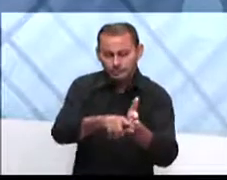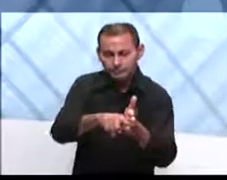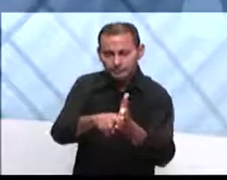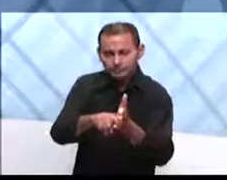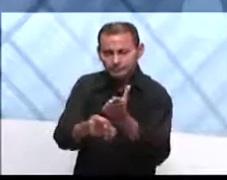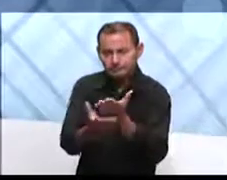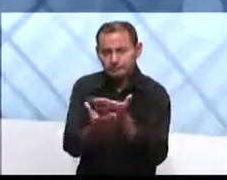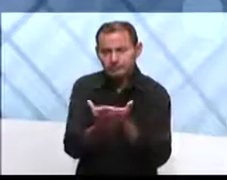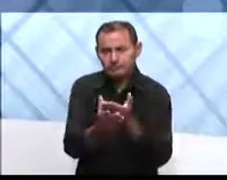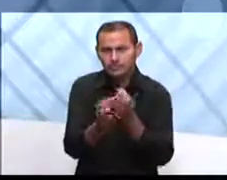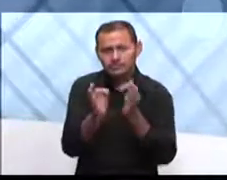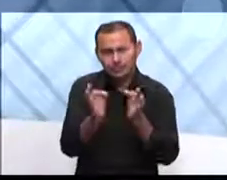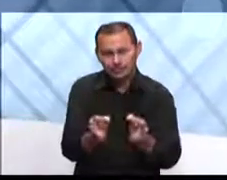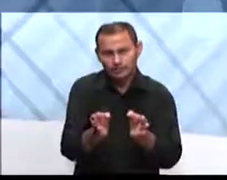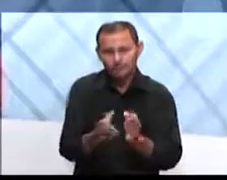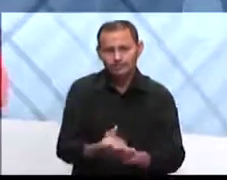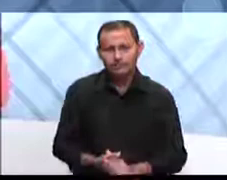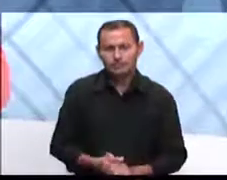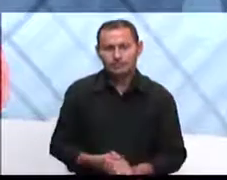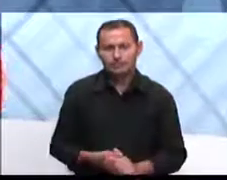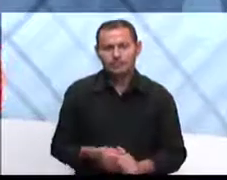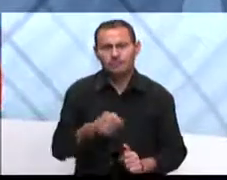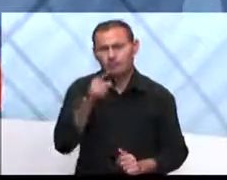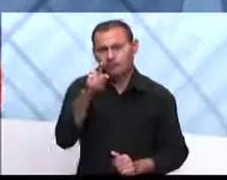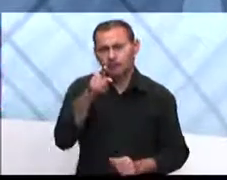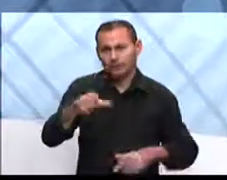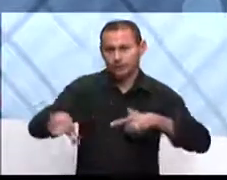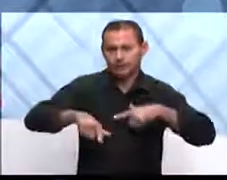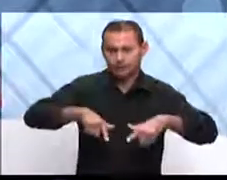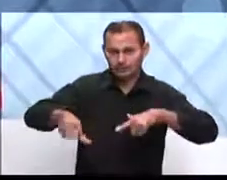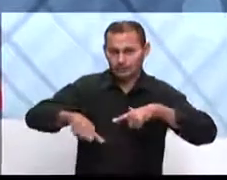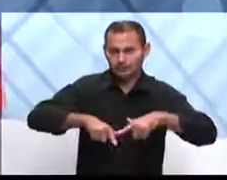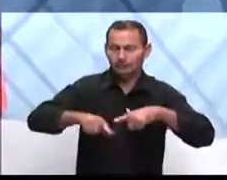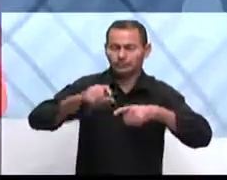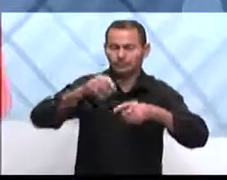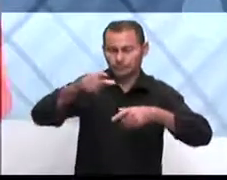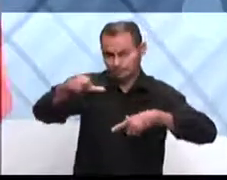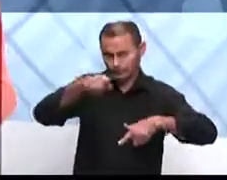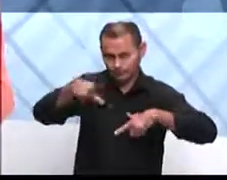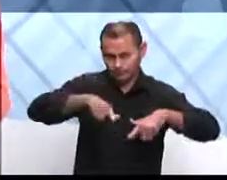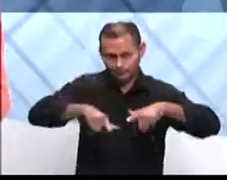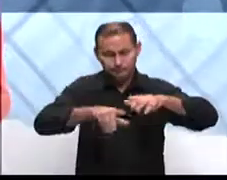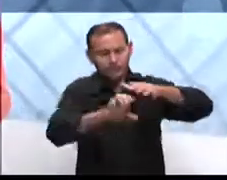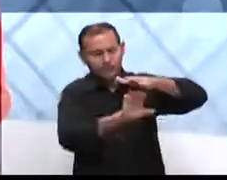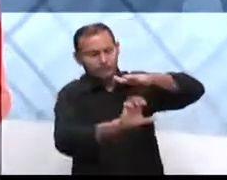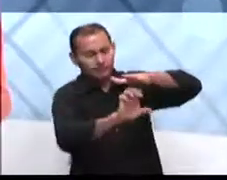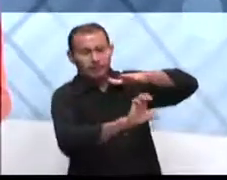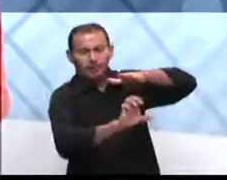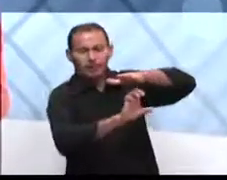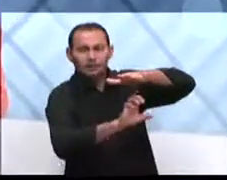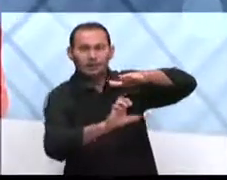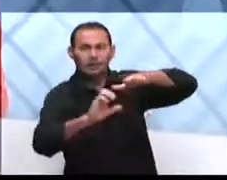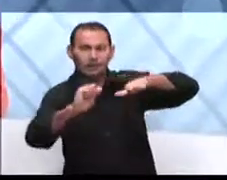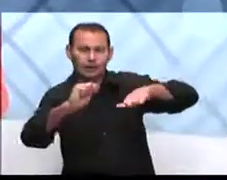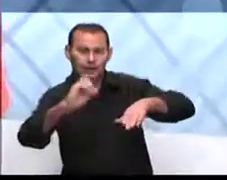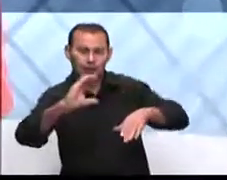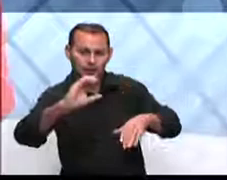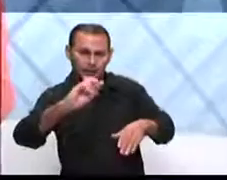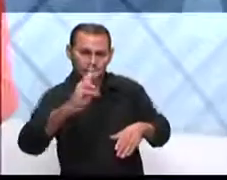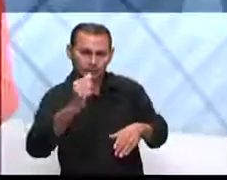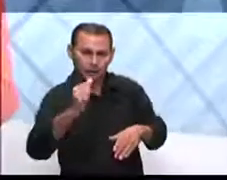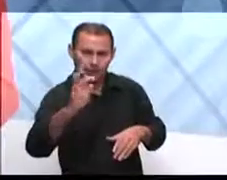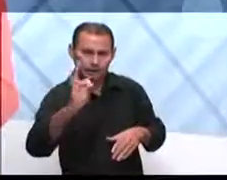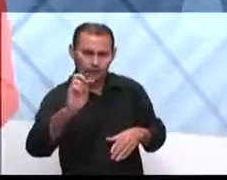pesquisa, tá? Então, né? Você trabalha aí nessa empresa, Acha Tudo. Então, vamos à